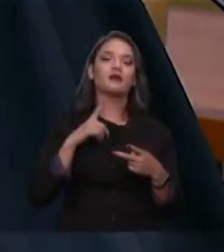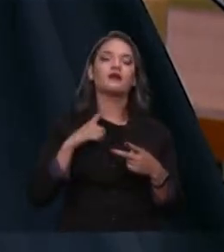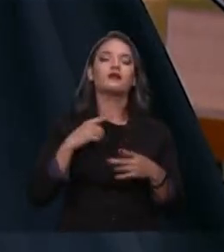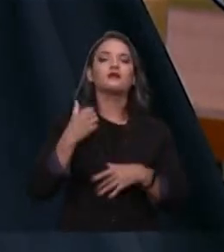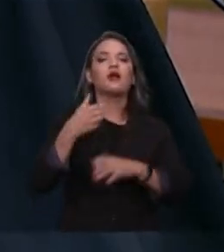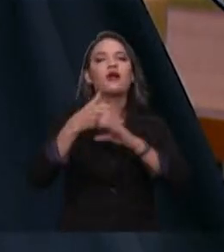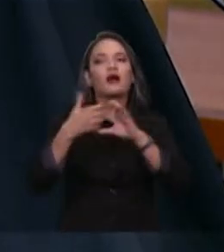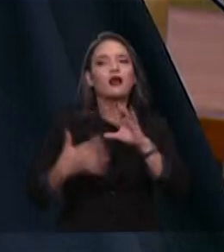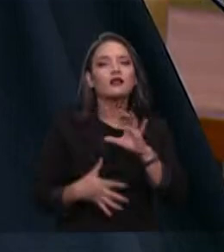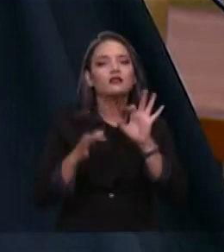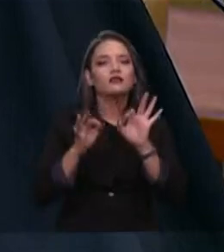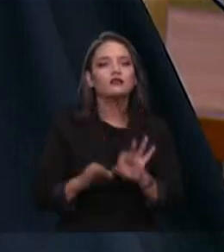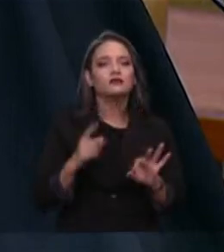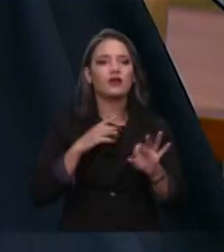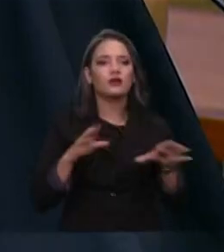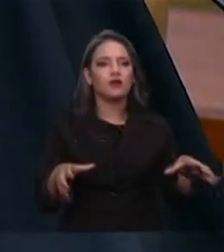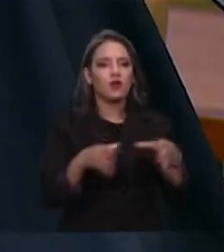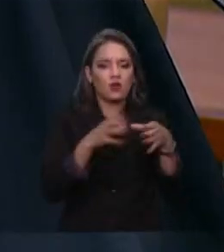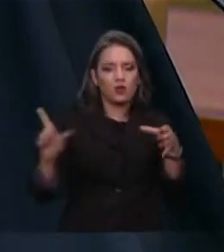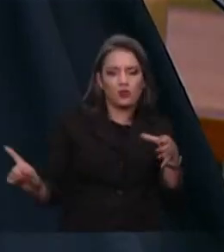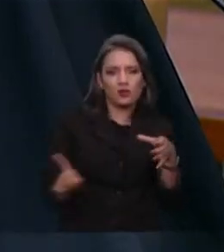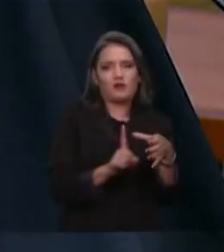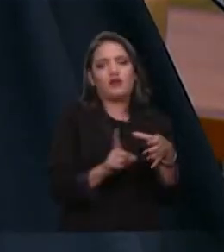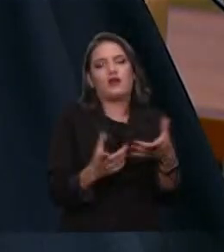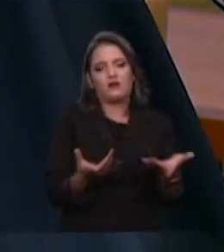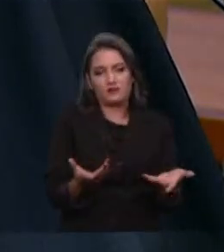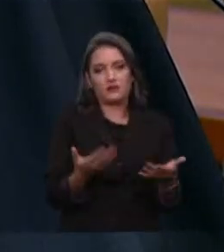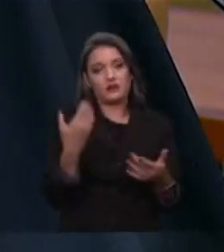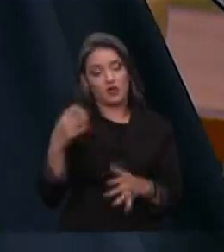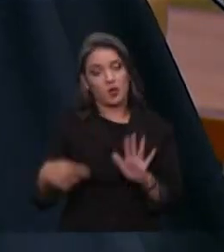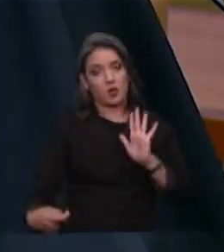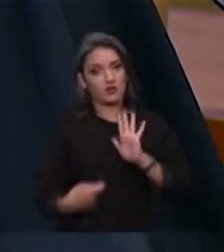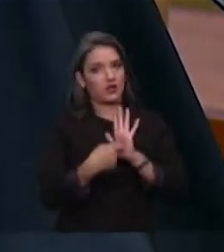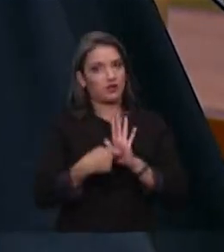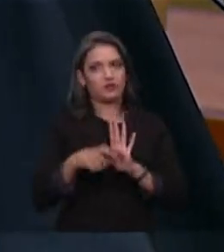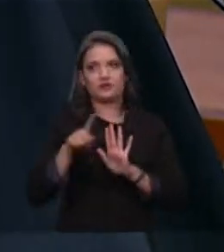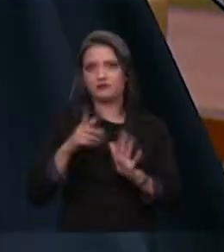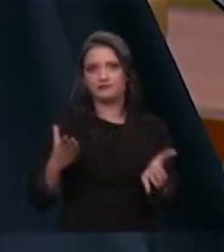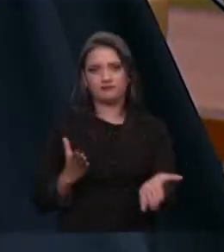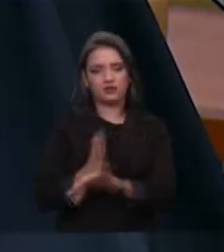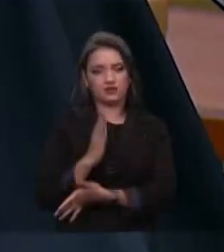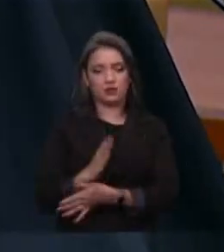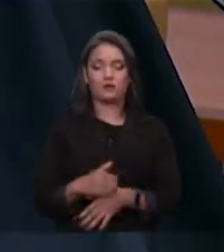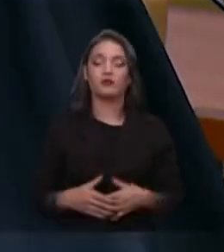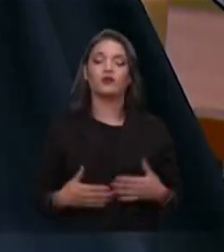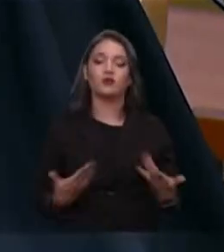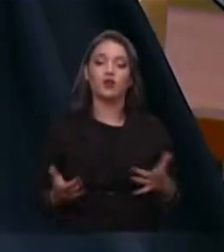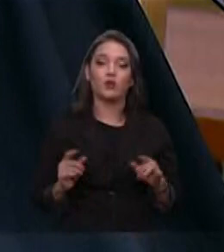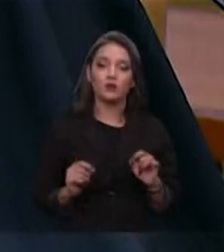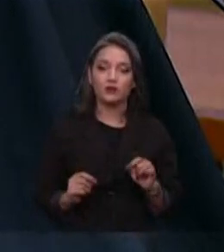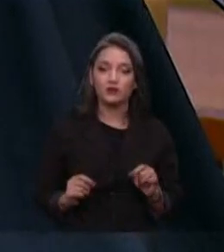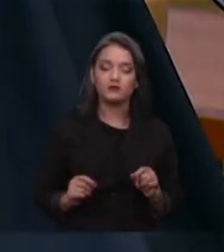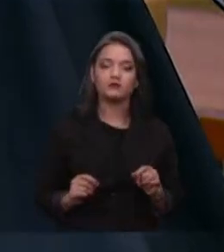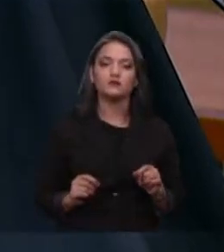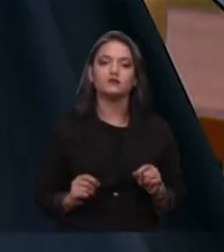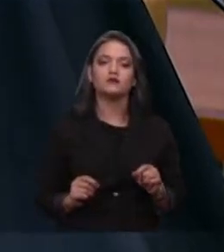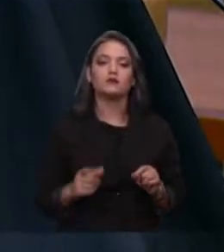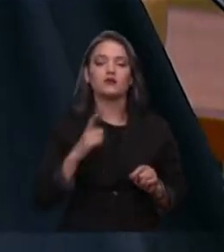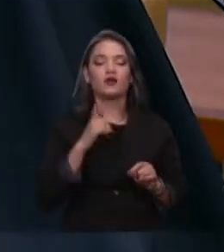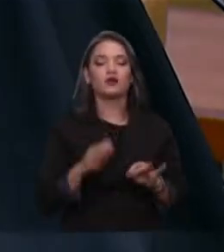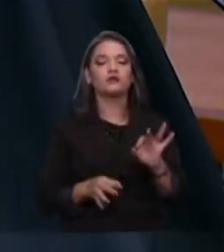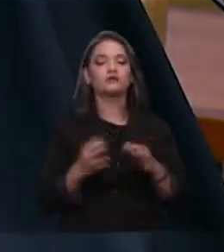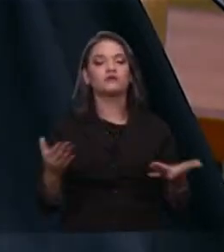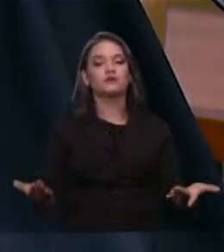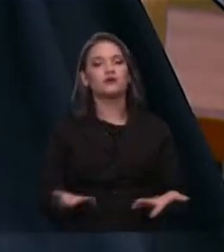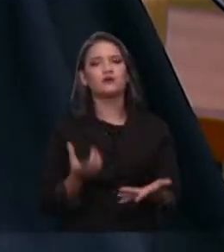respectivas adesões ao grupo criminoso descrito na denúncia. Denúncia julgada improcedente. volto eu. Merecem realço no presente julgamento